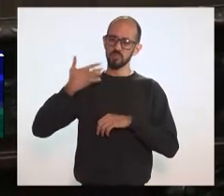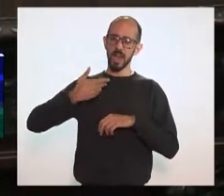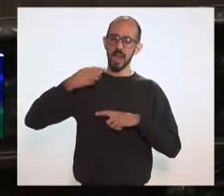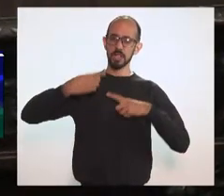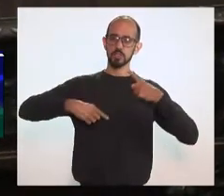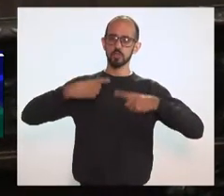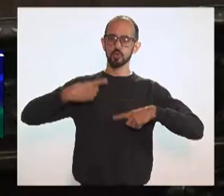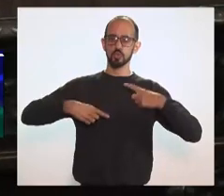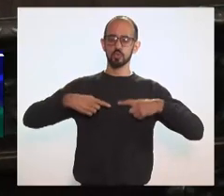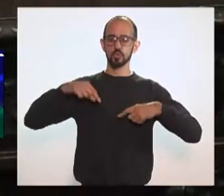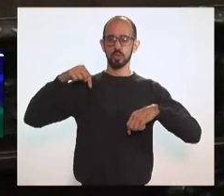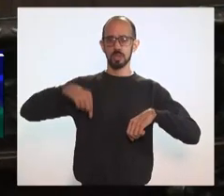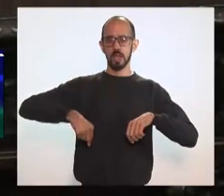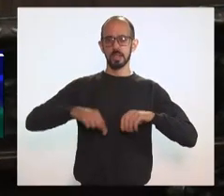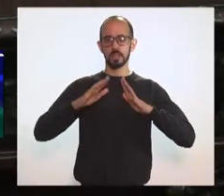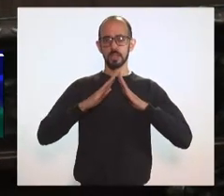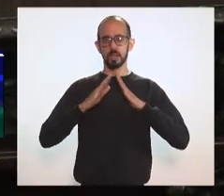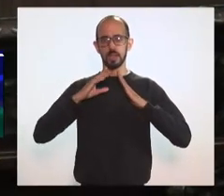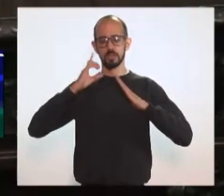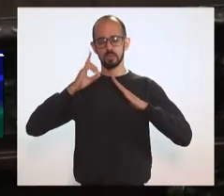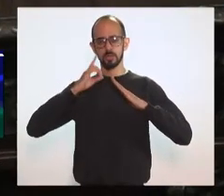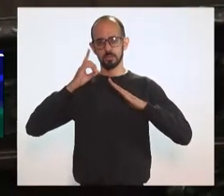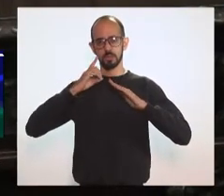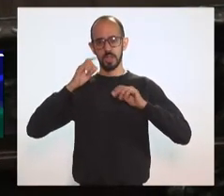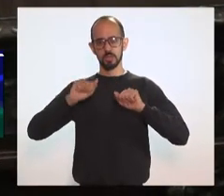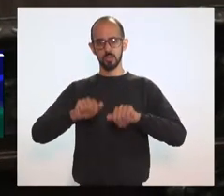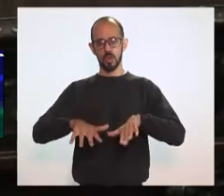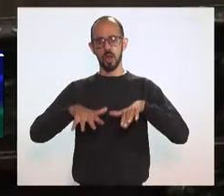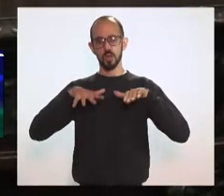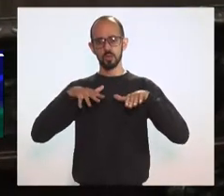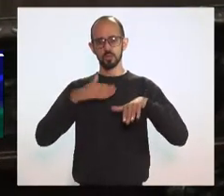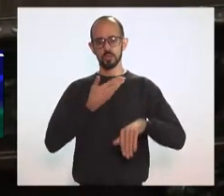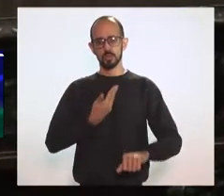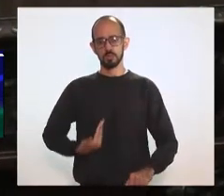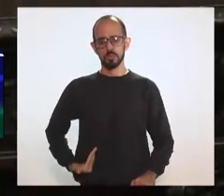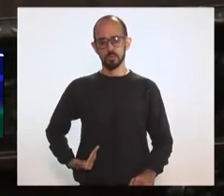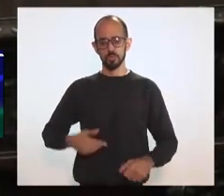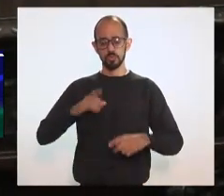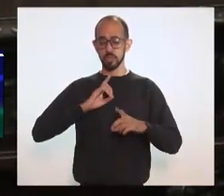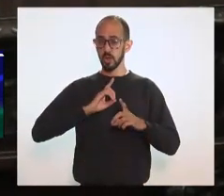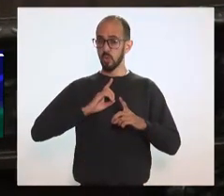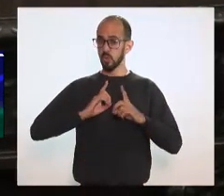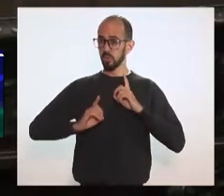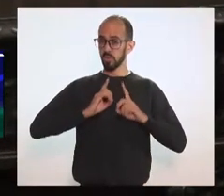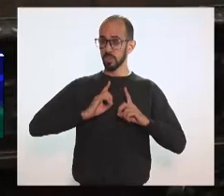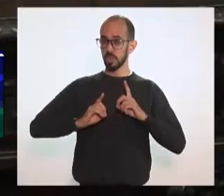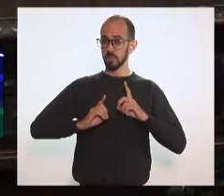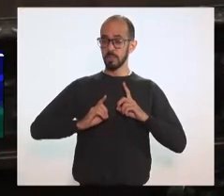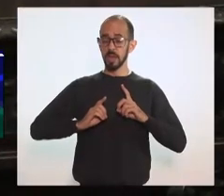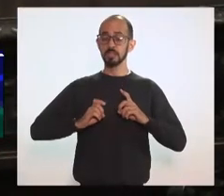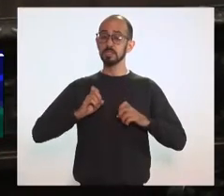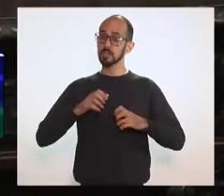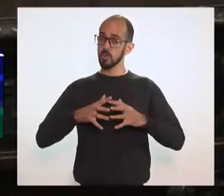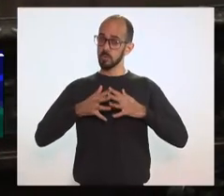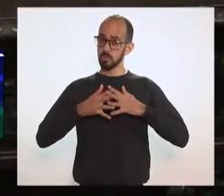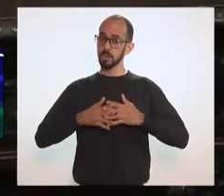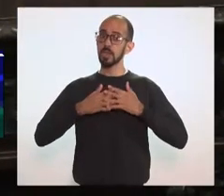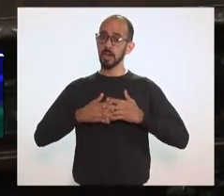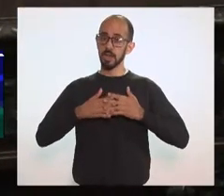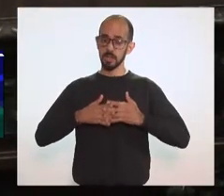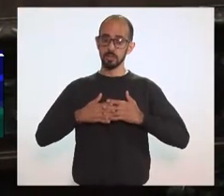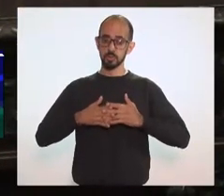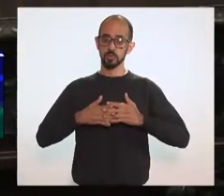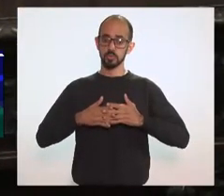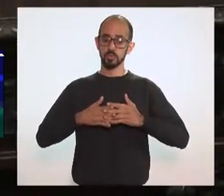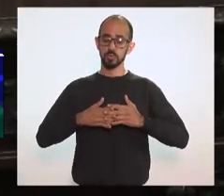Alerj, com audiências públicas, com debates acalorados, mas ao mesmo tempo com os segmentos envolvidos no debate,